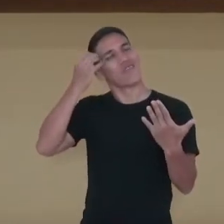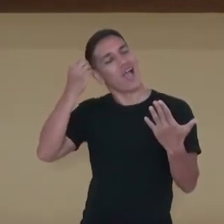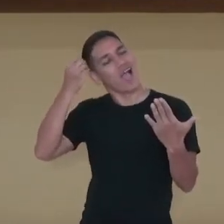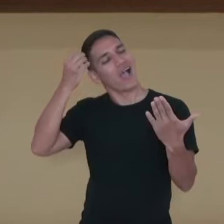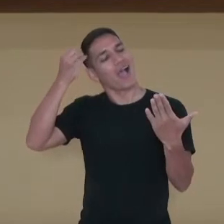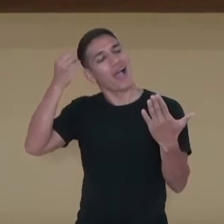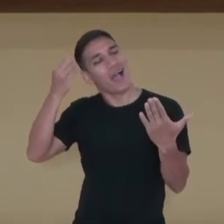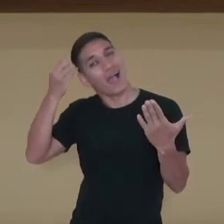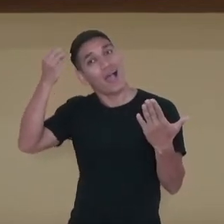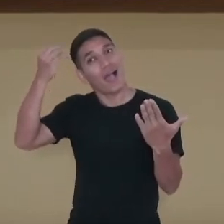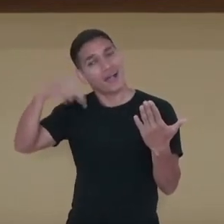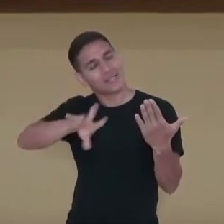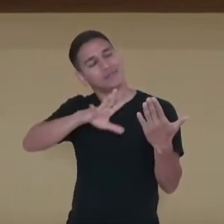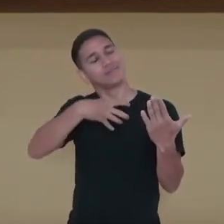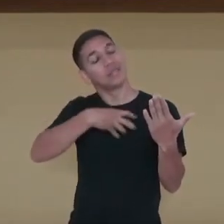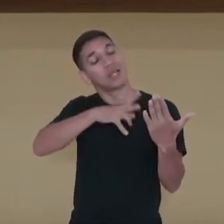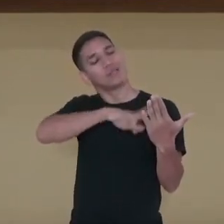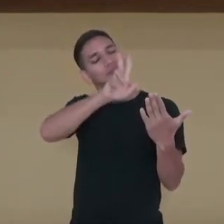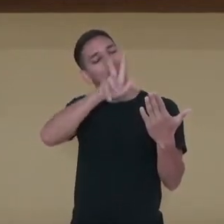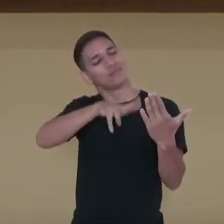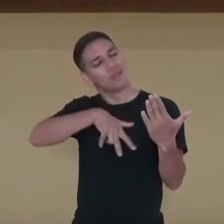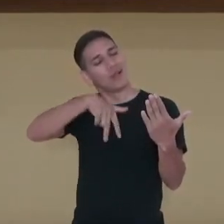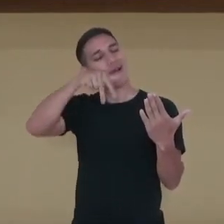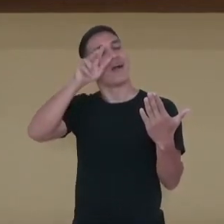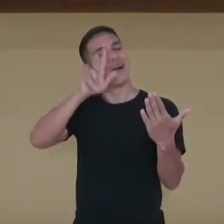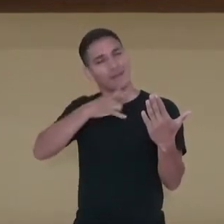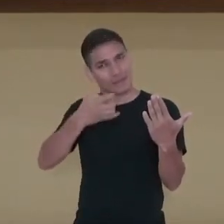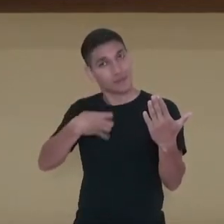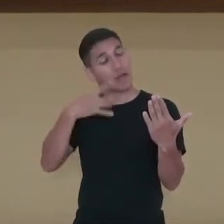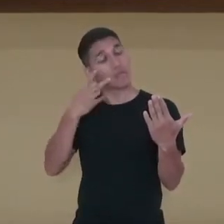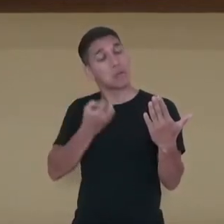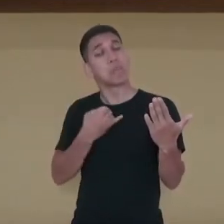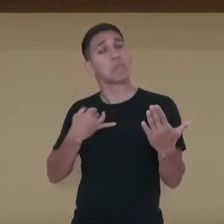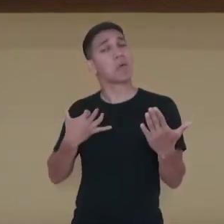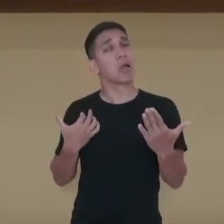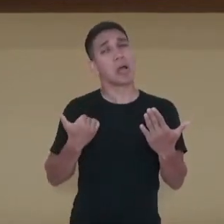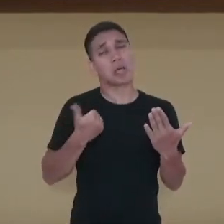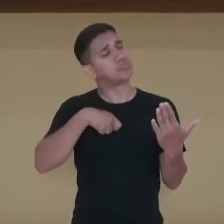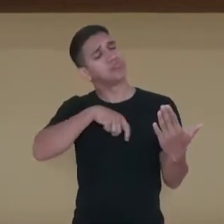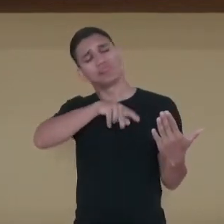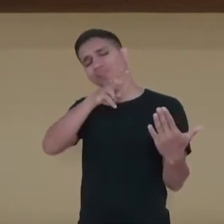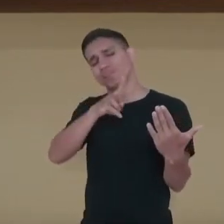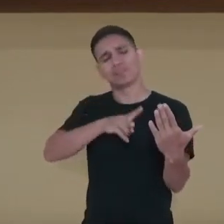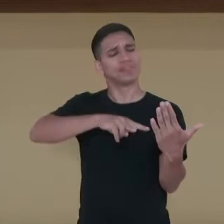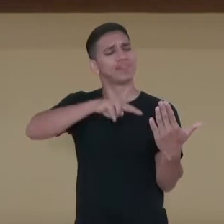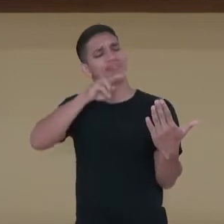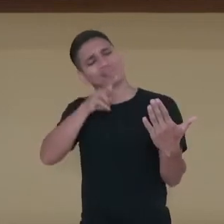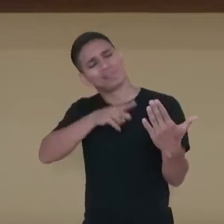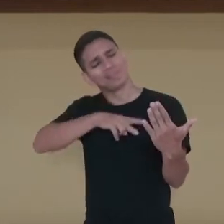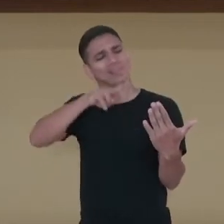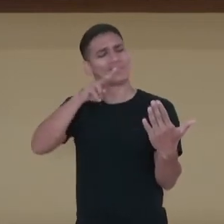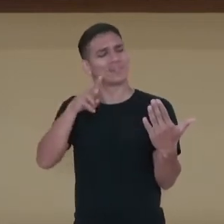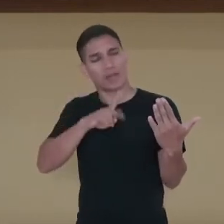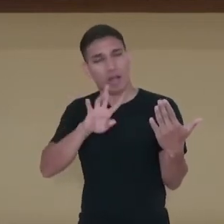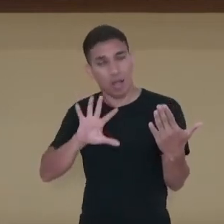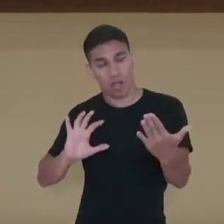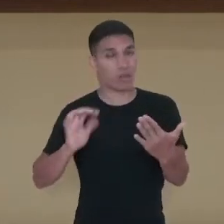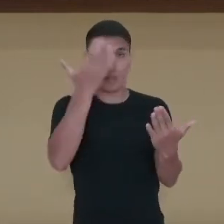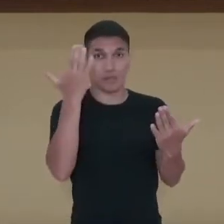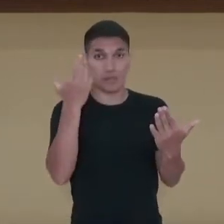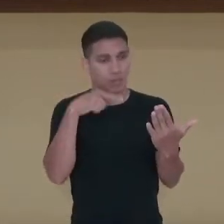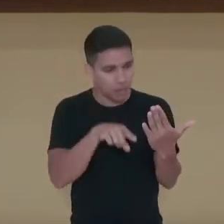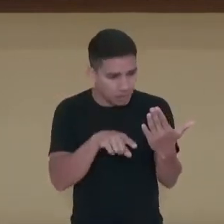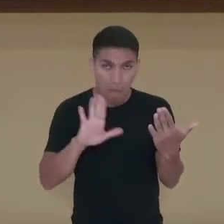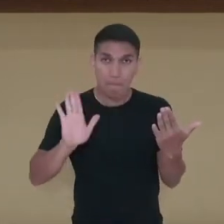um deslizamento, repare que estava indo tudo muito bem, linearmente, e de repente algo